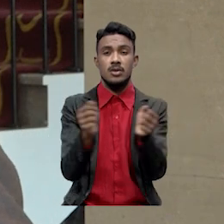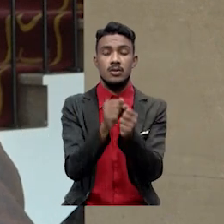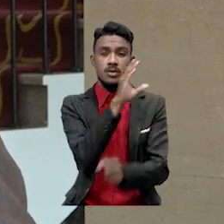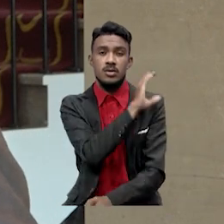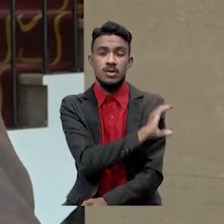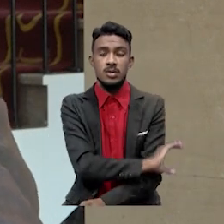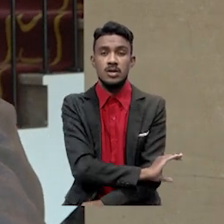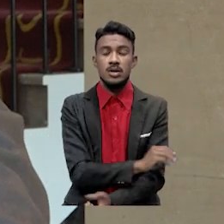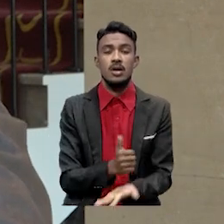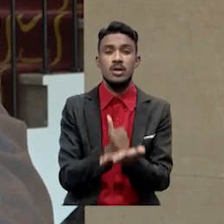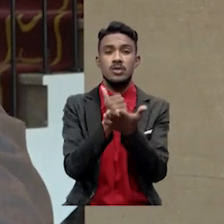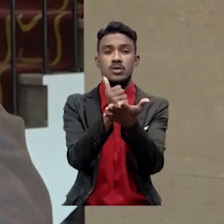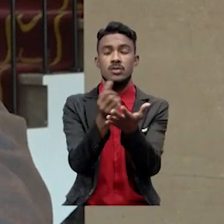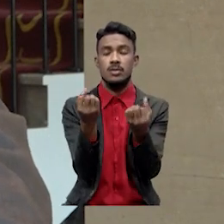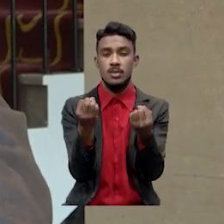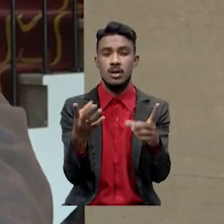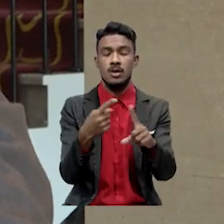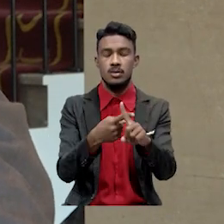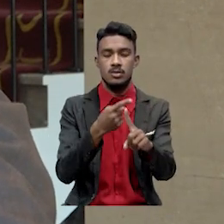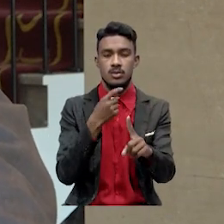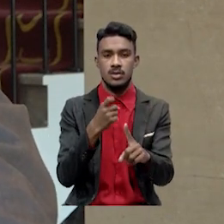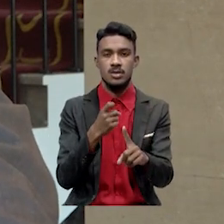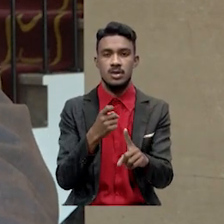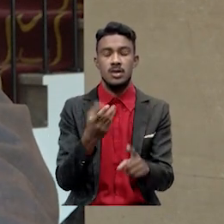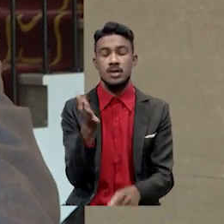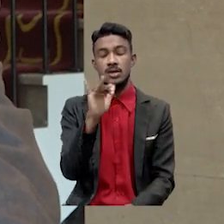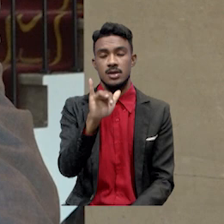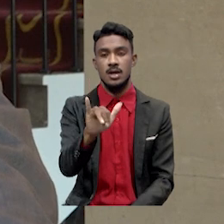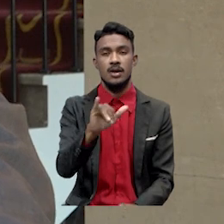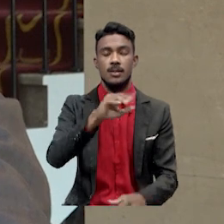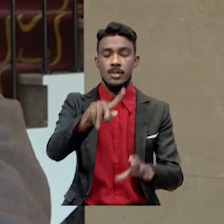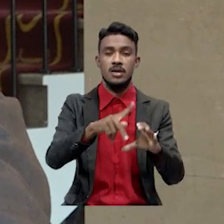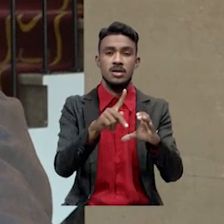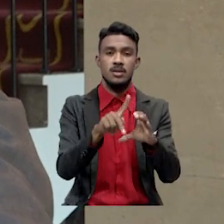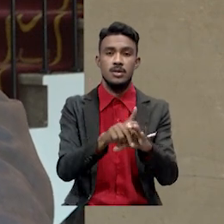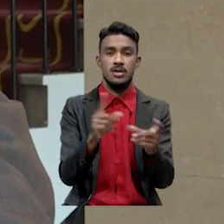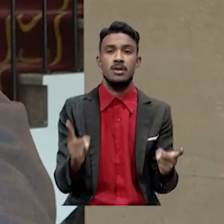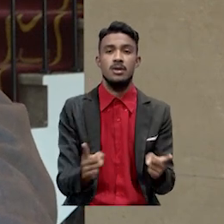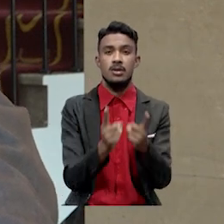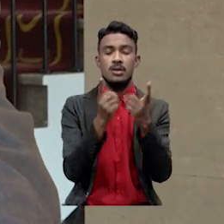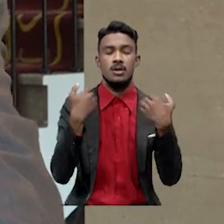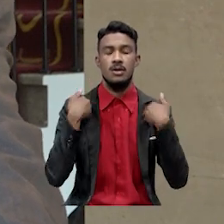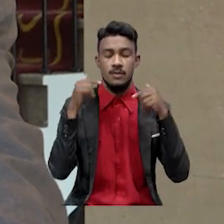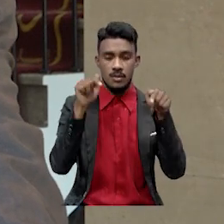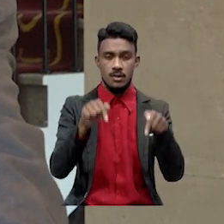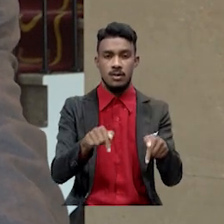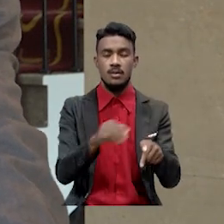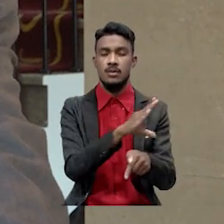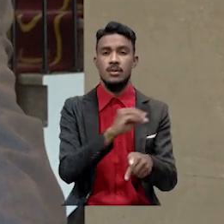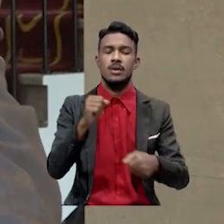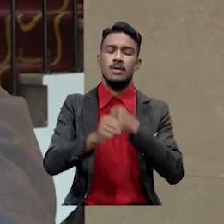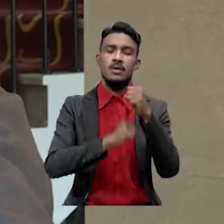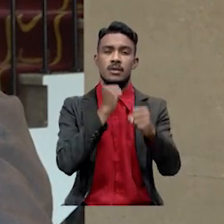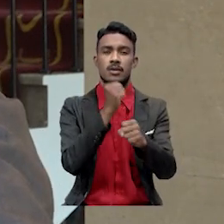Macas. Liu Rossi, se a participação direta em Renek Rassik, e a